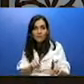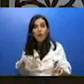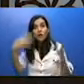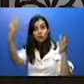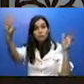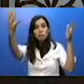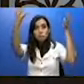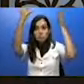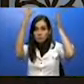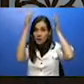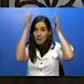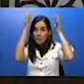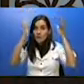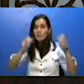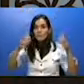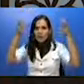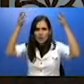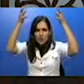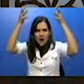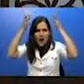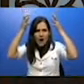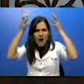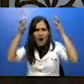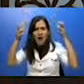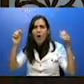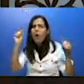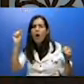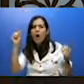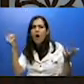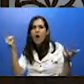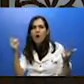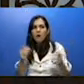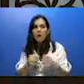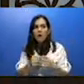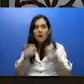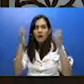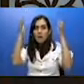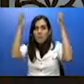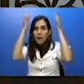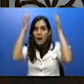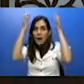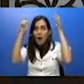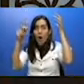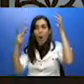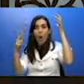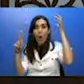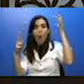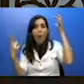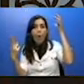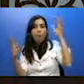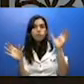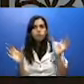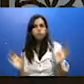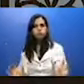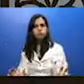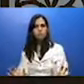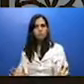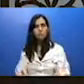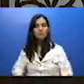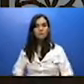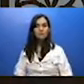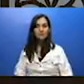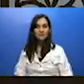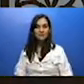chapéu vamos dificultar um pouquinho chapéu tá onde tá em cima ou tá embaixo olha ele tá